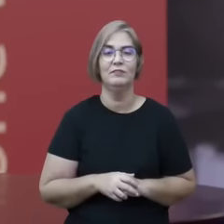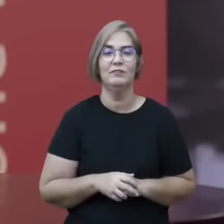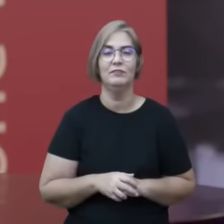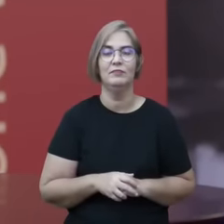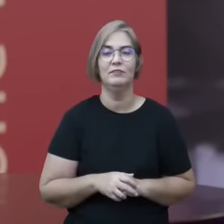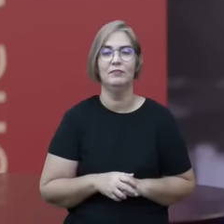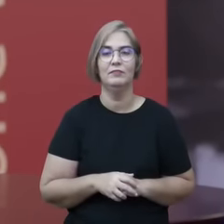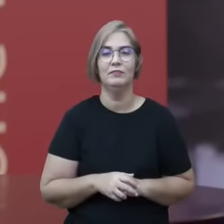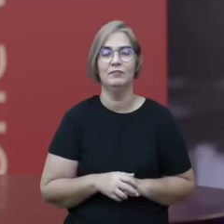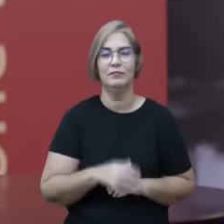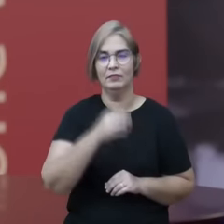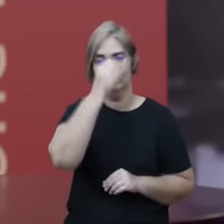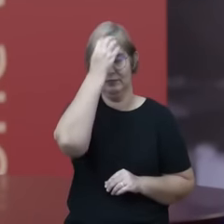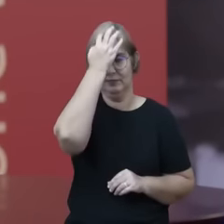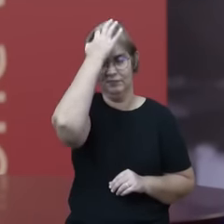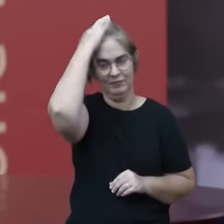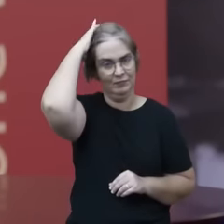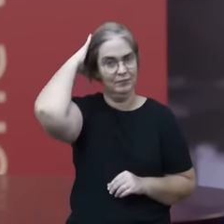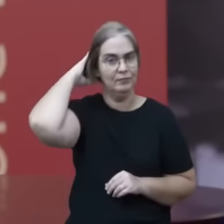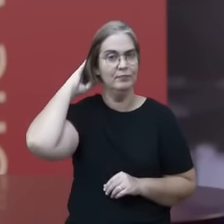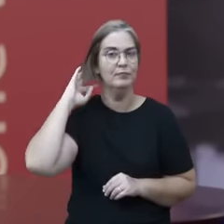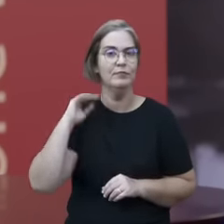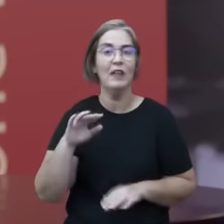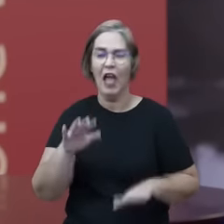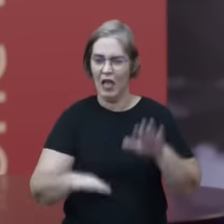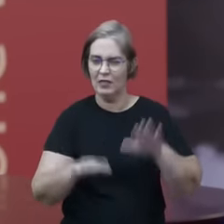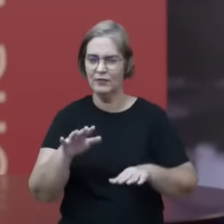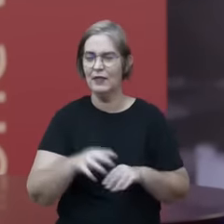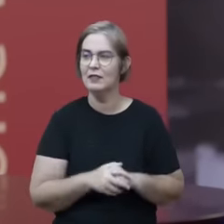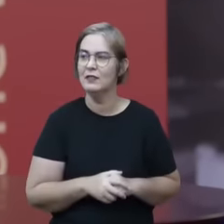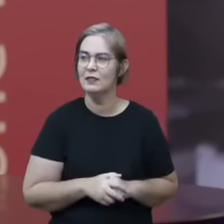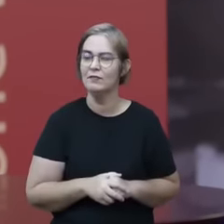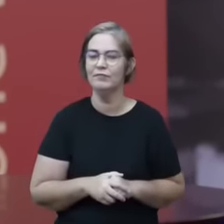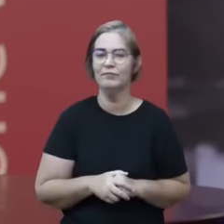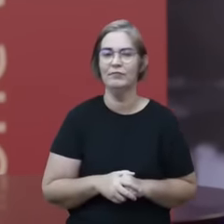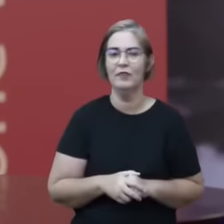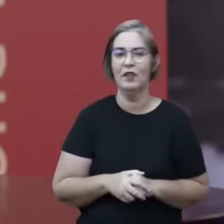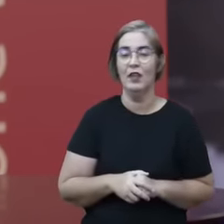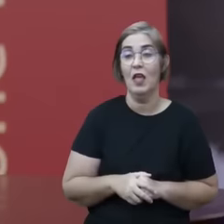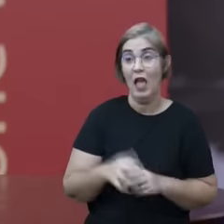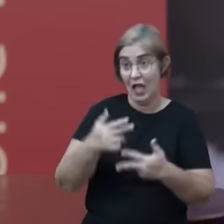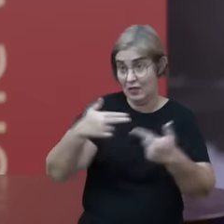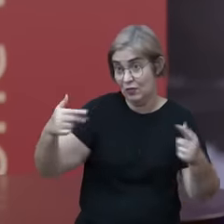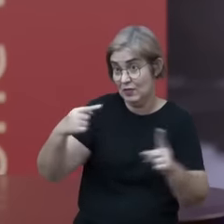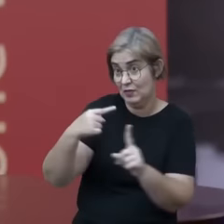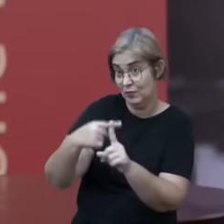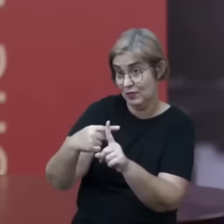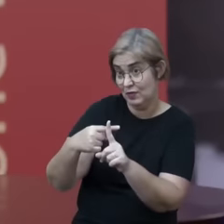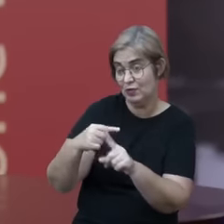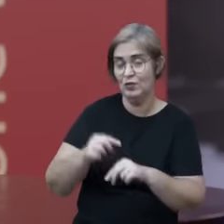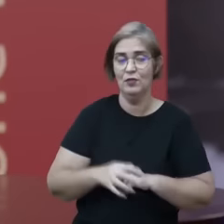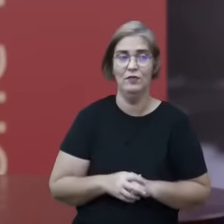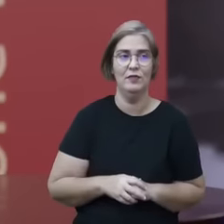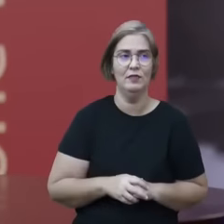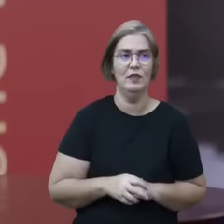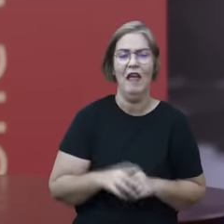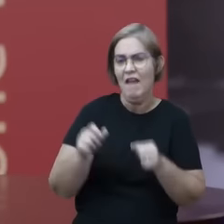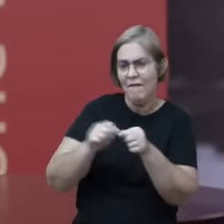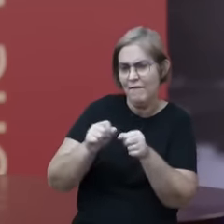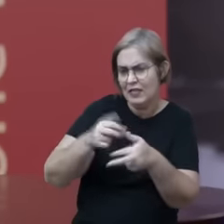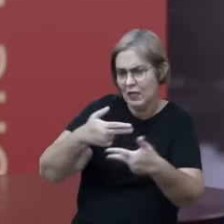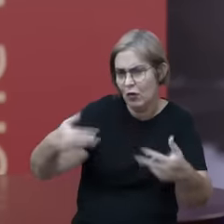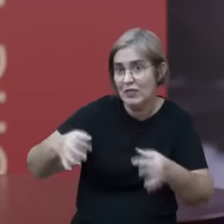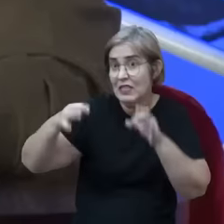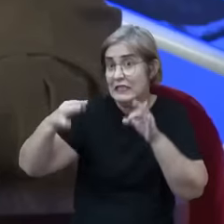Exato. Então, veja, nem sempre a virtude é de fato, né, ou nem sempre agir corretamente é de fato uma